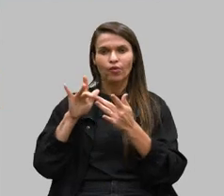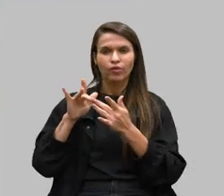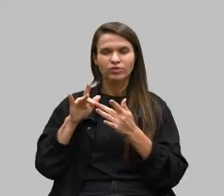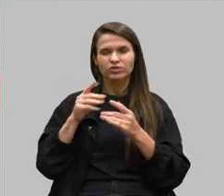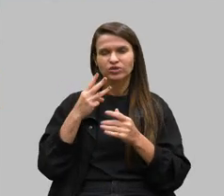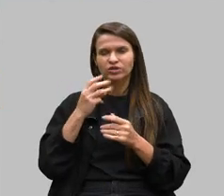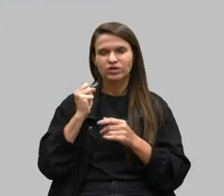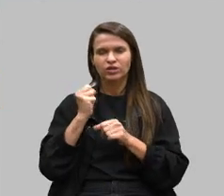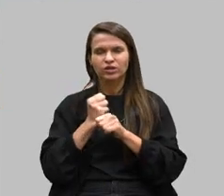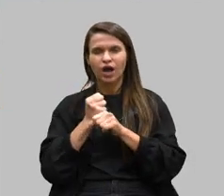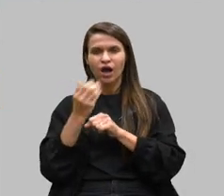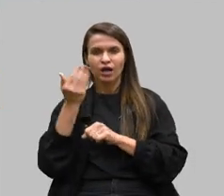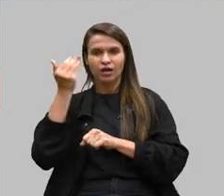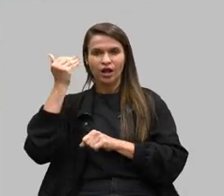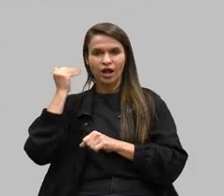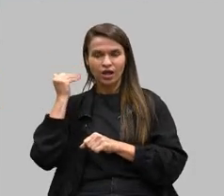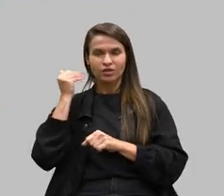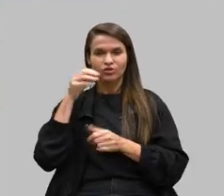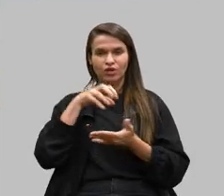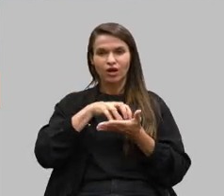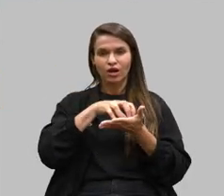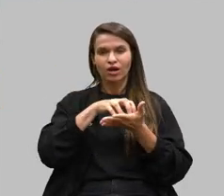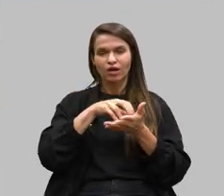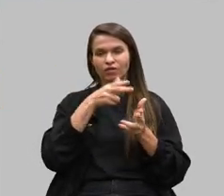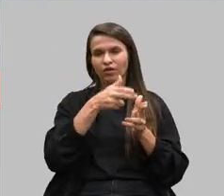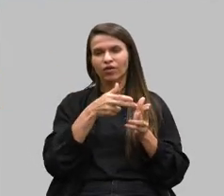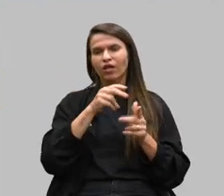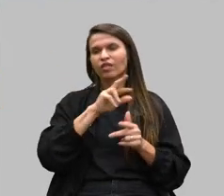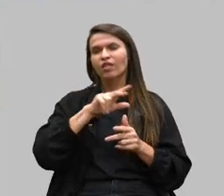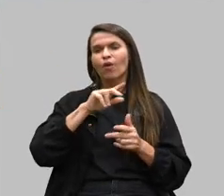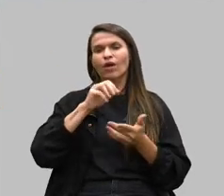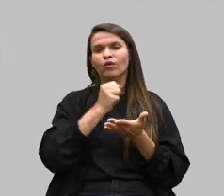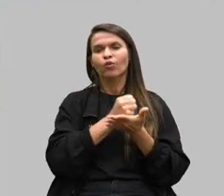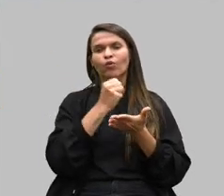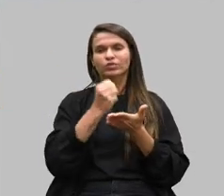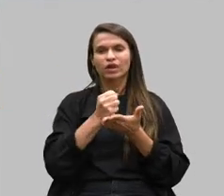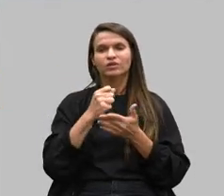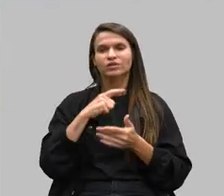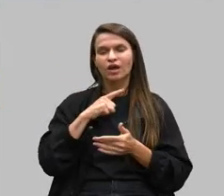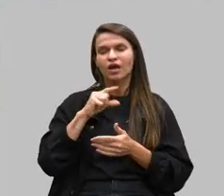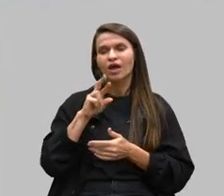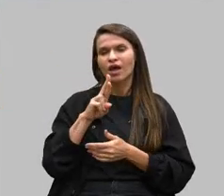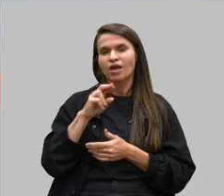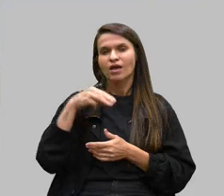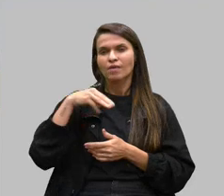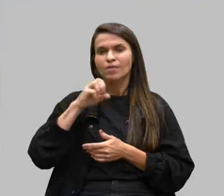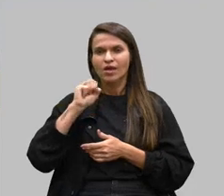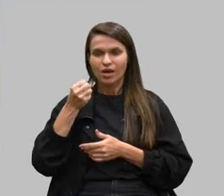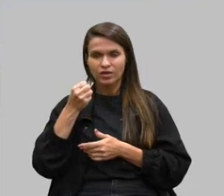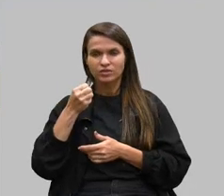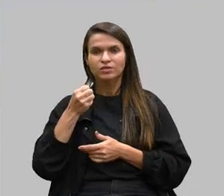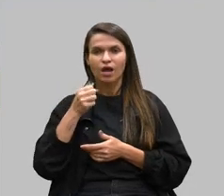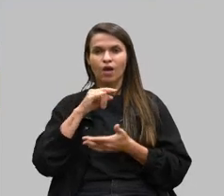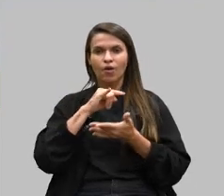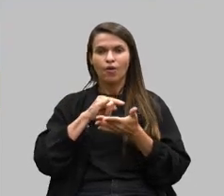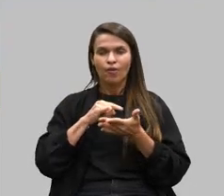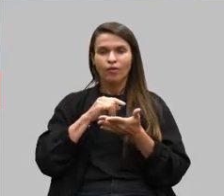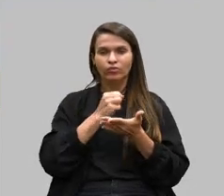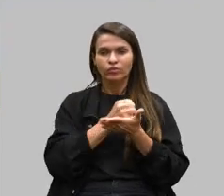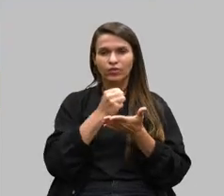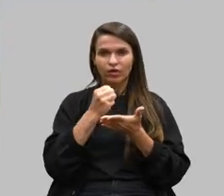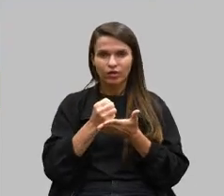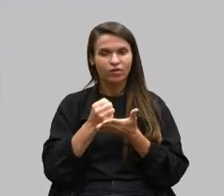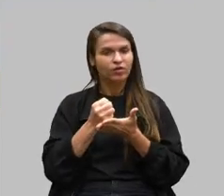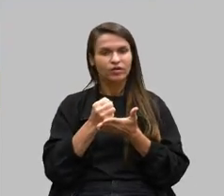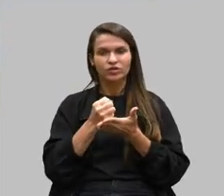anos atrás da Rede Ferroviária esse já não é o contrato que tem na mrss não é o contrato que vai ter na nova FCA não é o